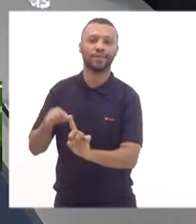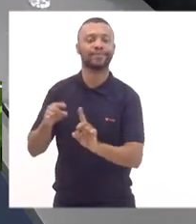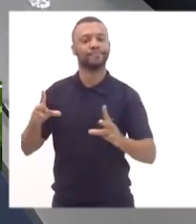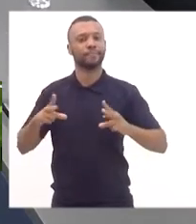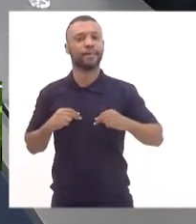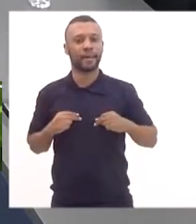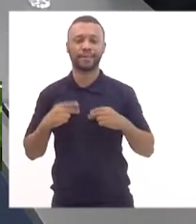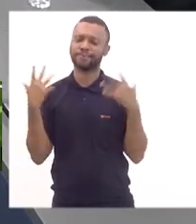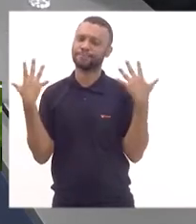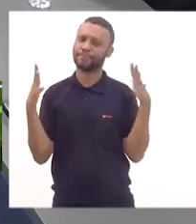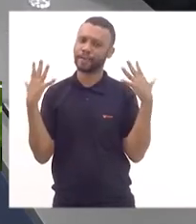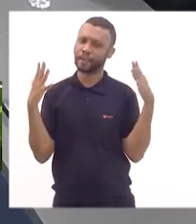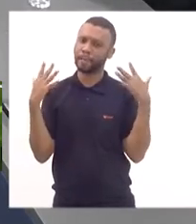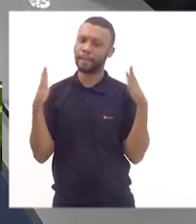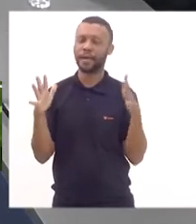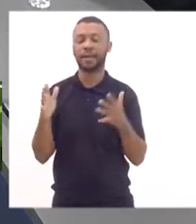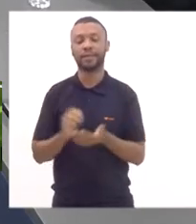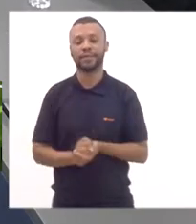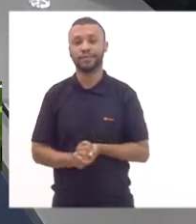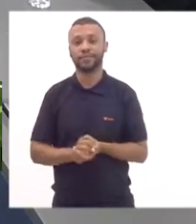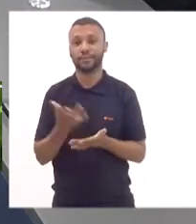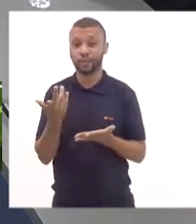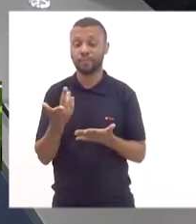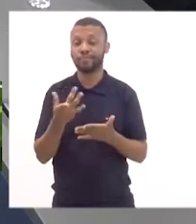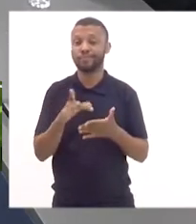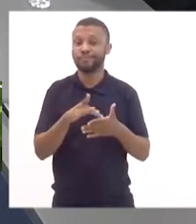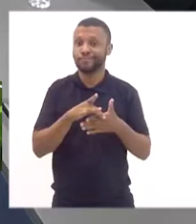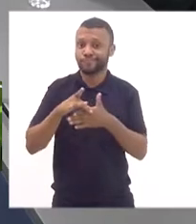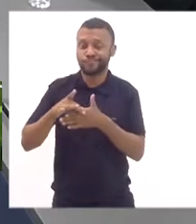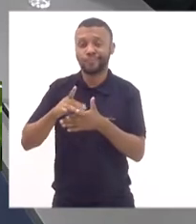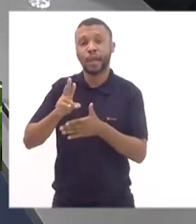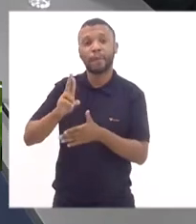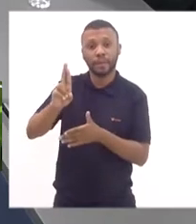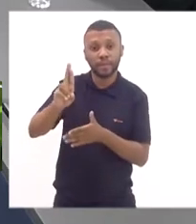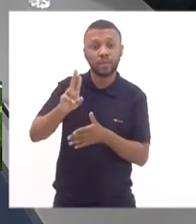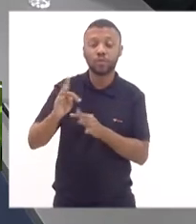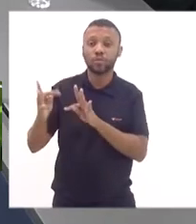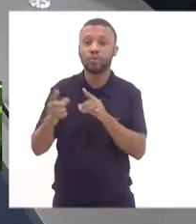da 9ª audiência pública com a seguinte pauta: